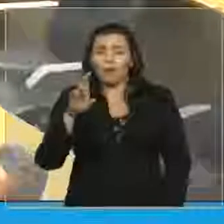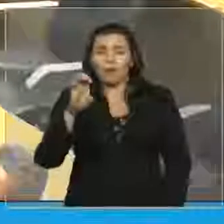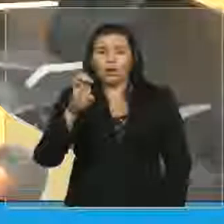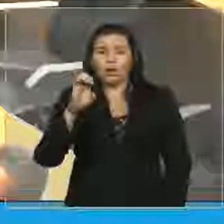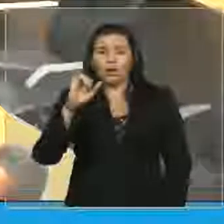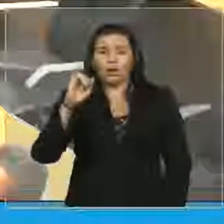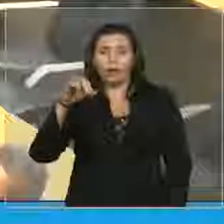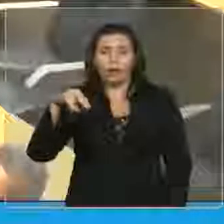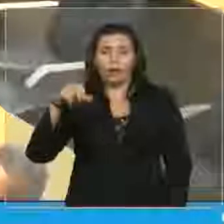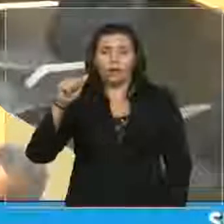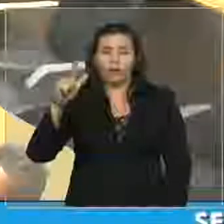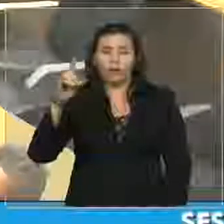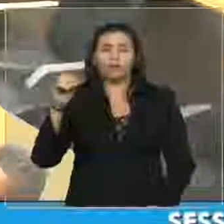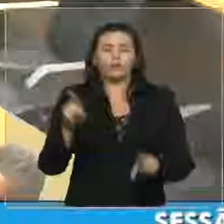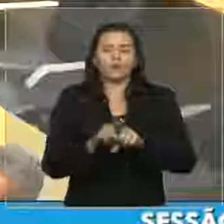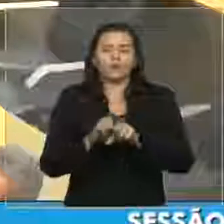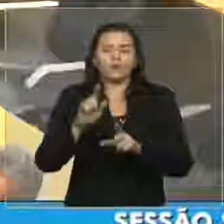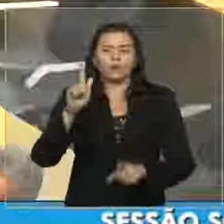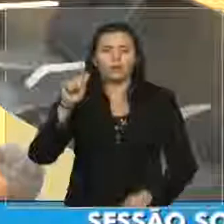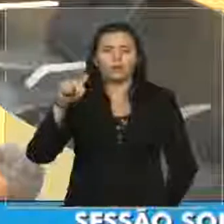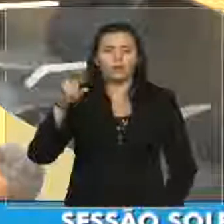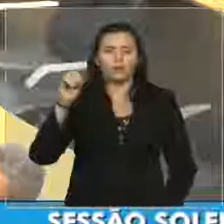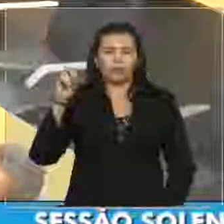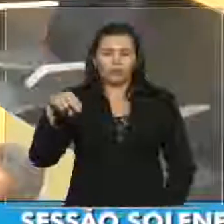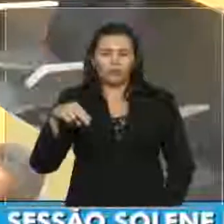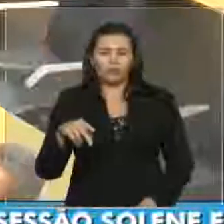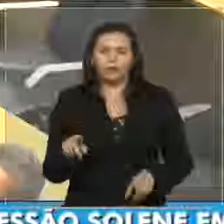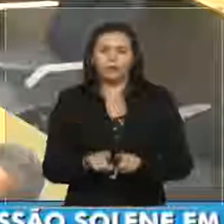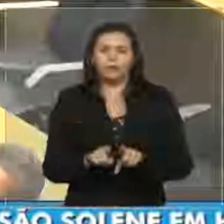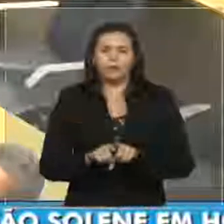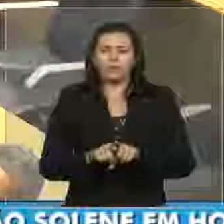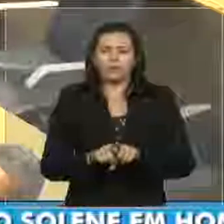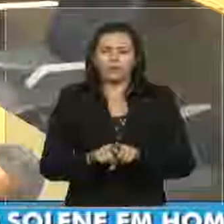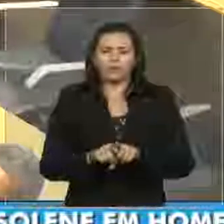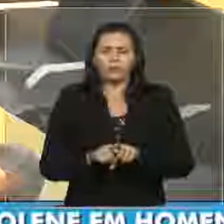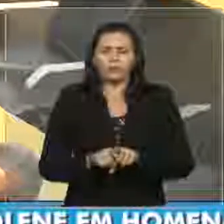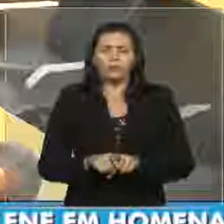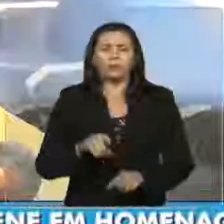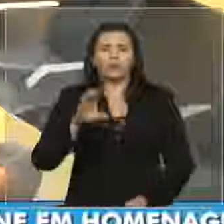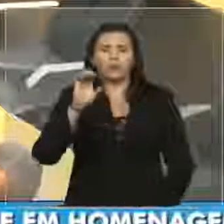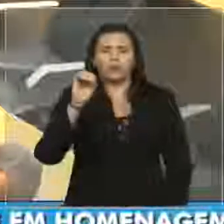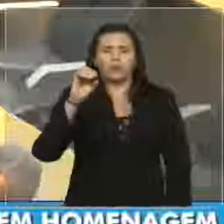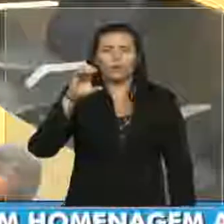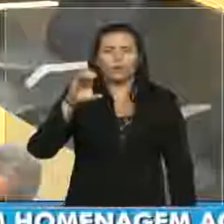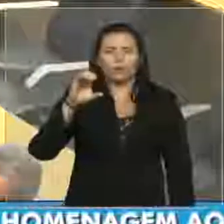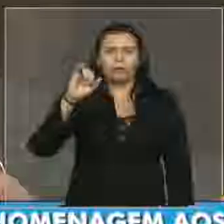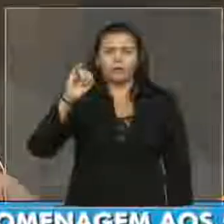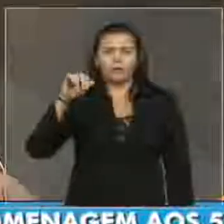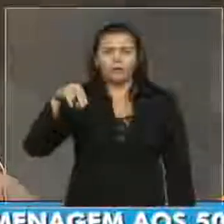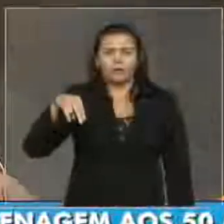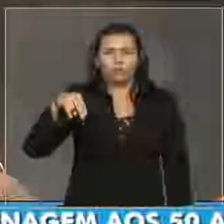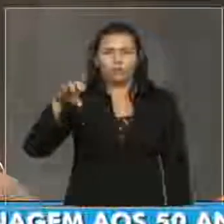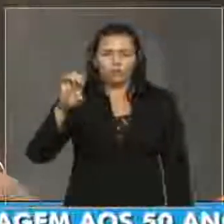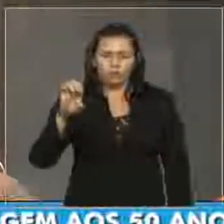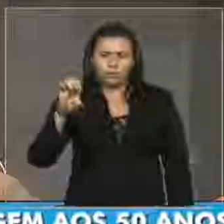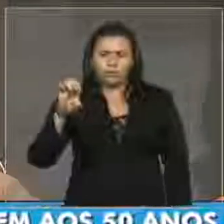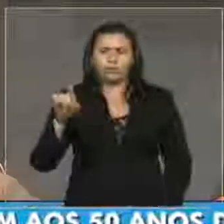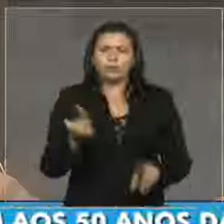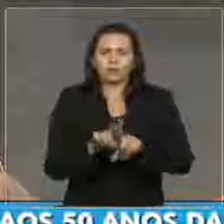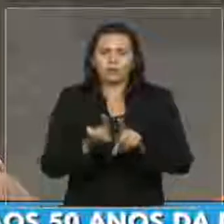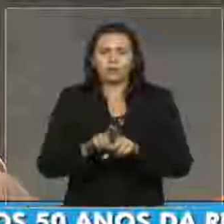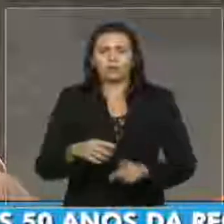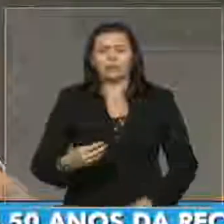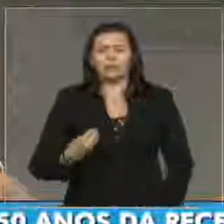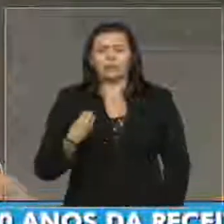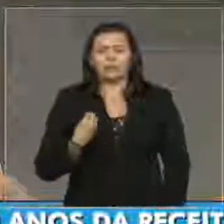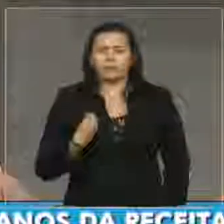Guilhom. O Garcia está aí também, né? Rossini. Cadê o Rossini? Ah, está bem